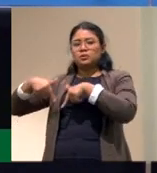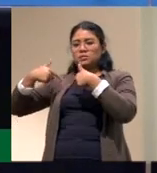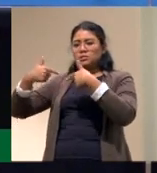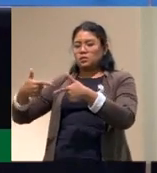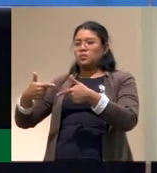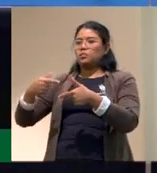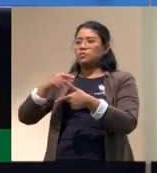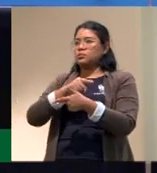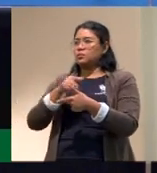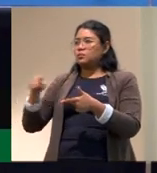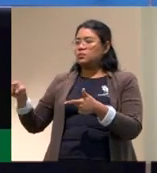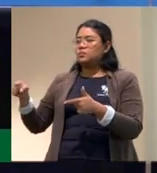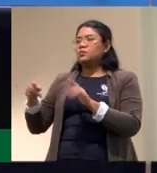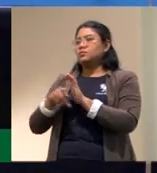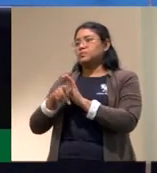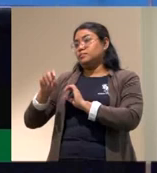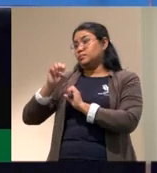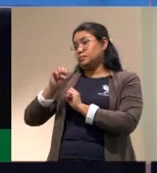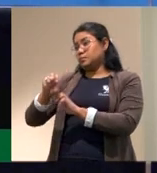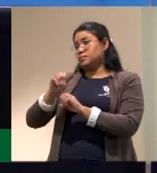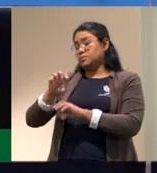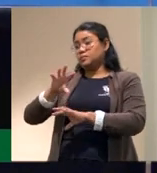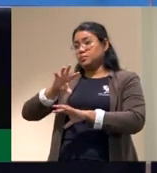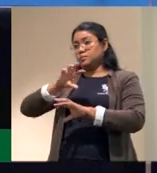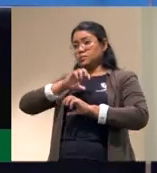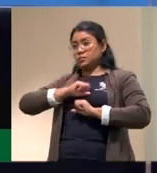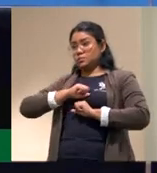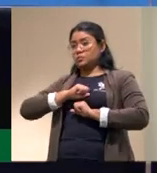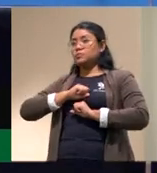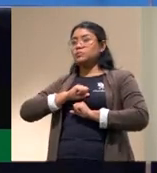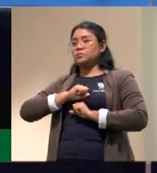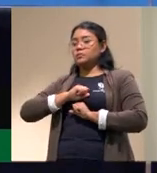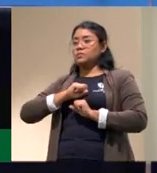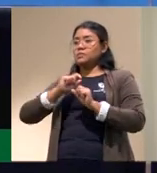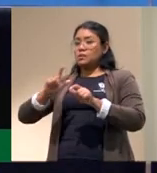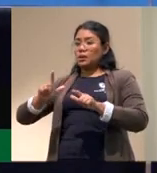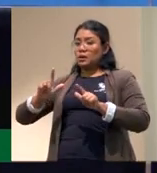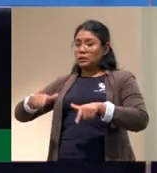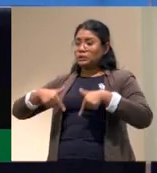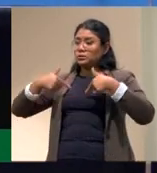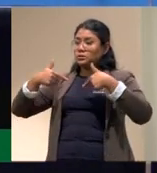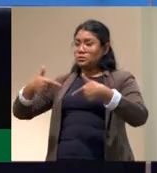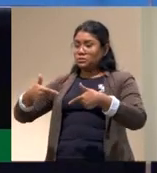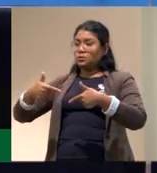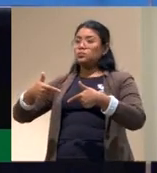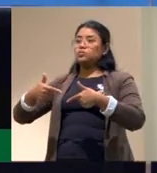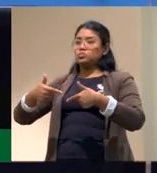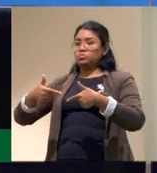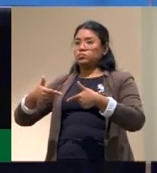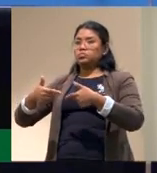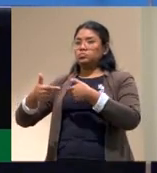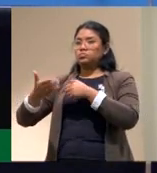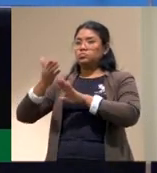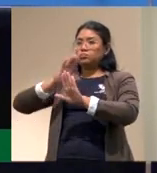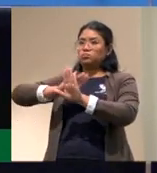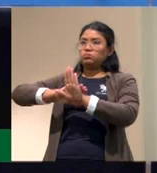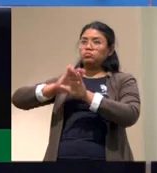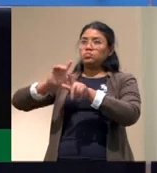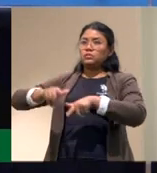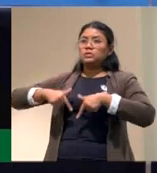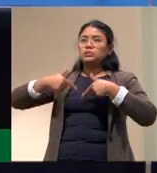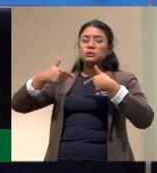de ensino para a criança apropriar, mas é um conteúdo da ação que a docência